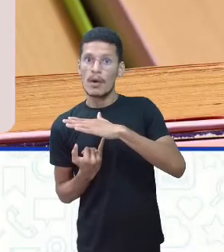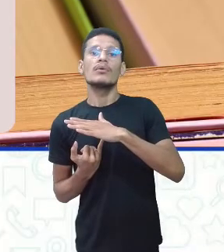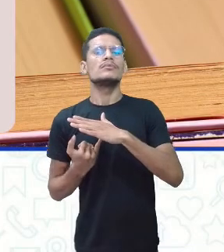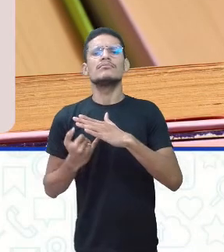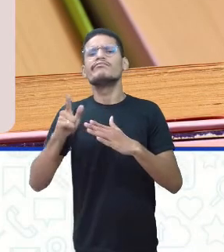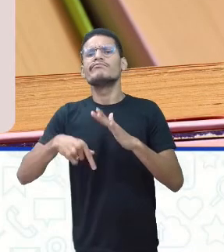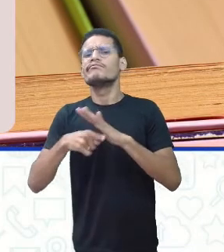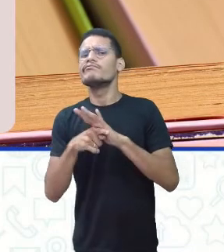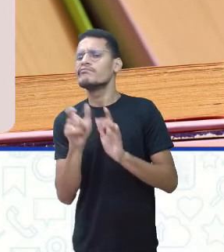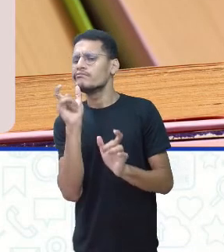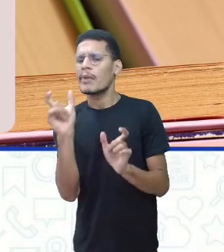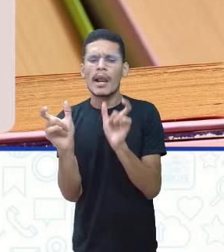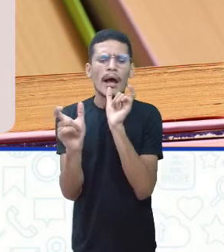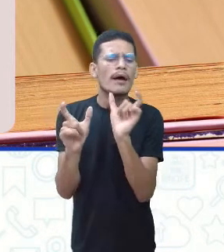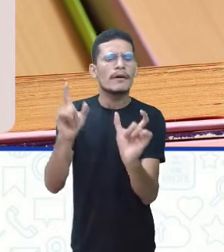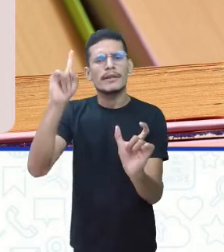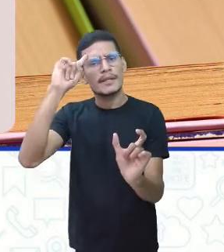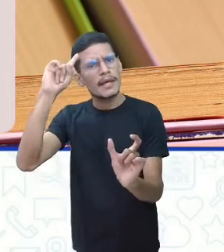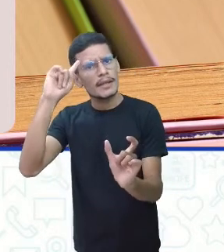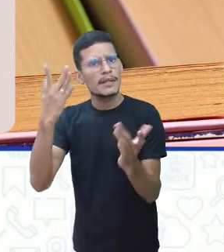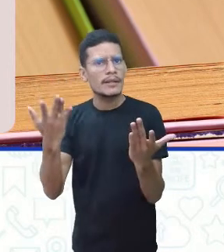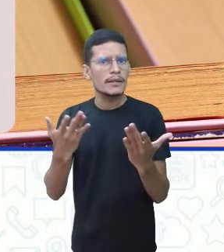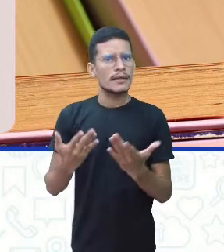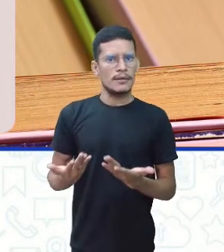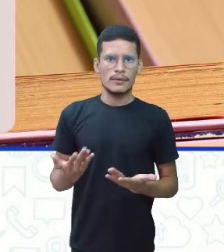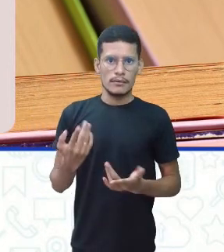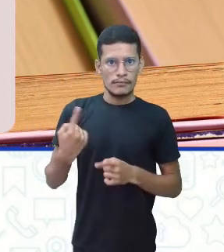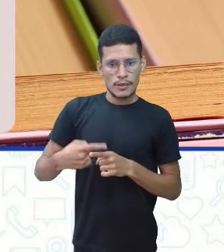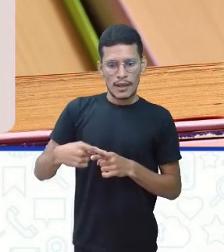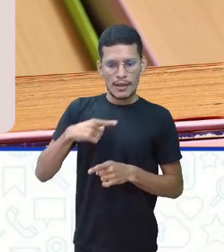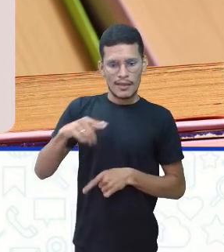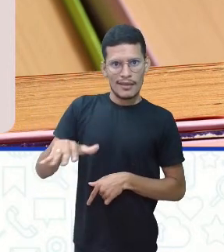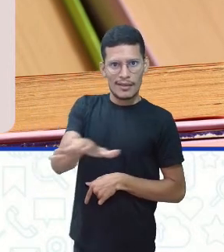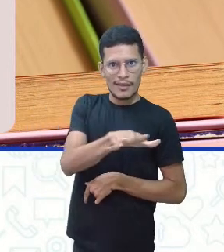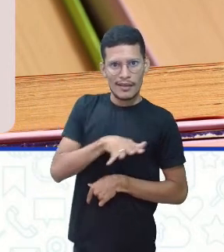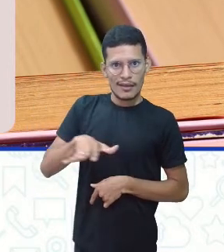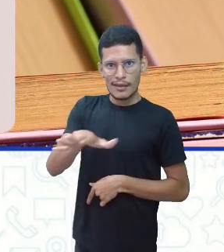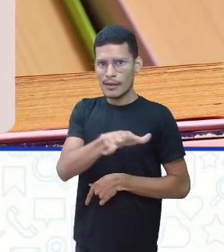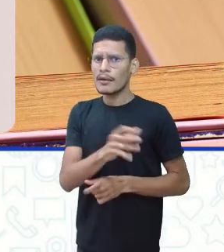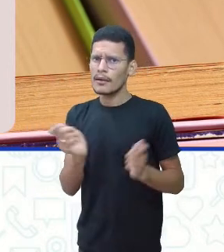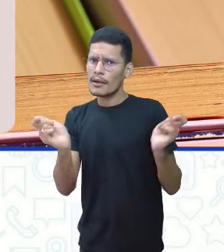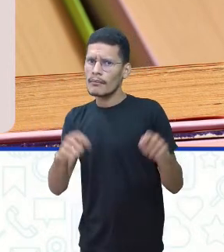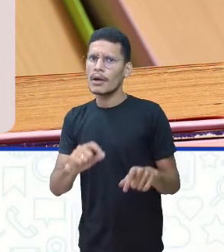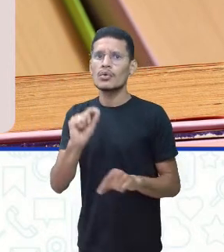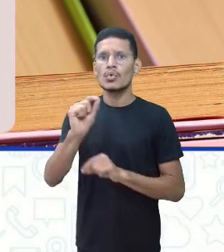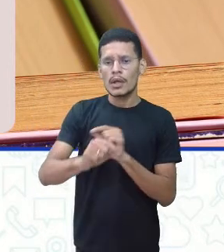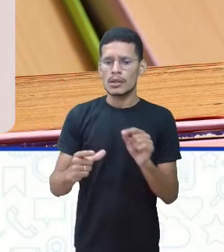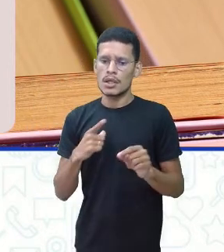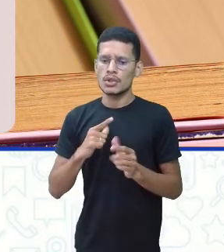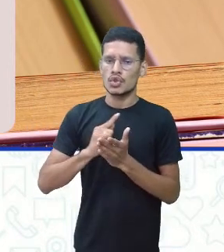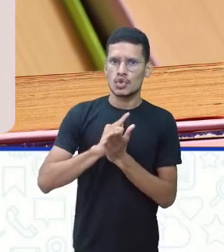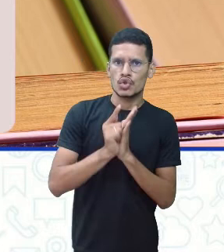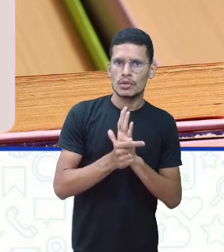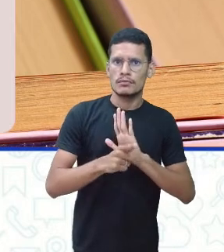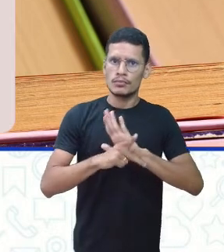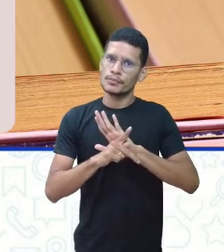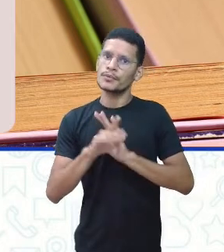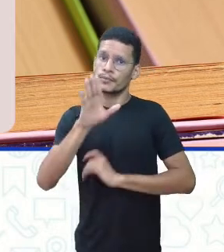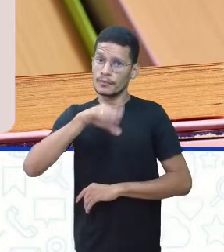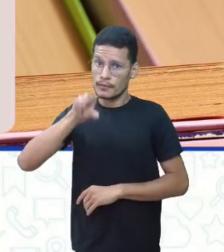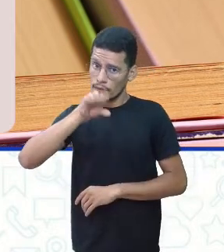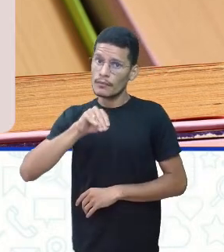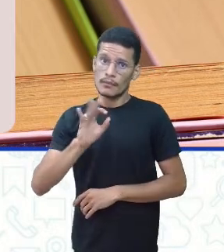dia a dia. Por quê? Porque circula nesses espaços e se constitui como um gênero que era inicialmente oral,